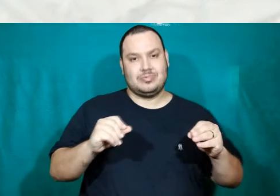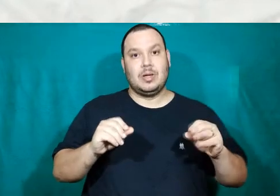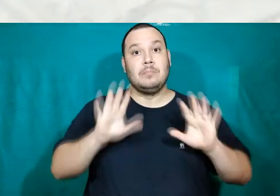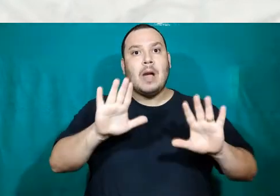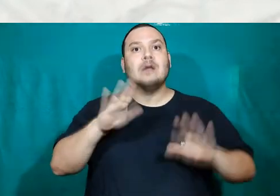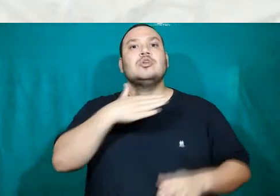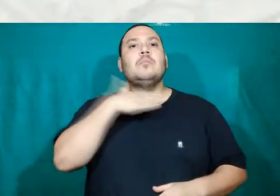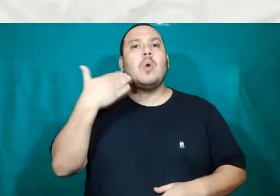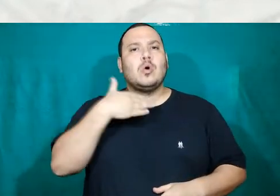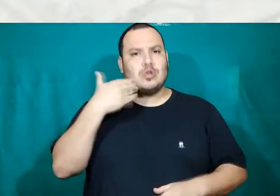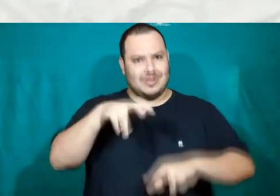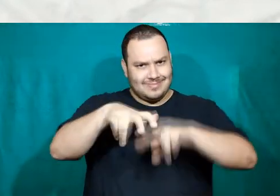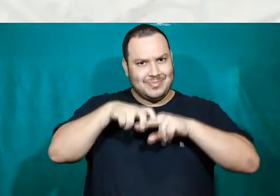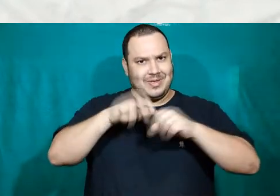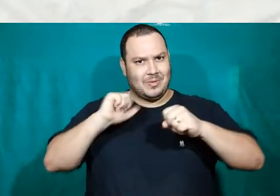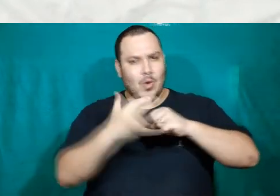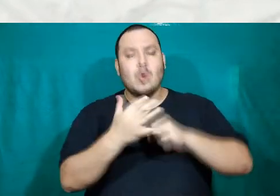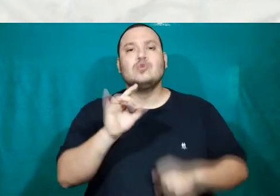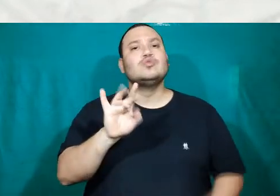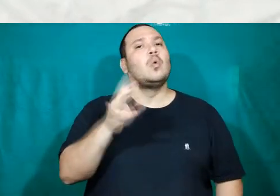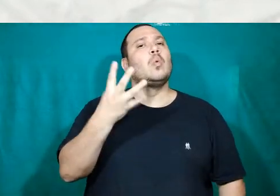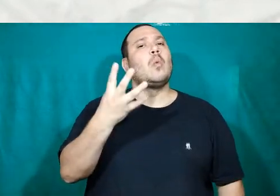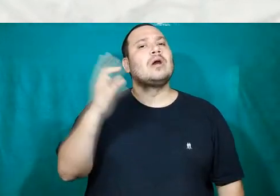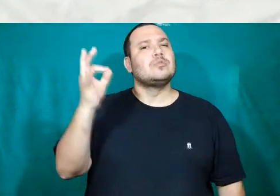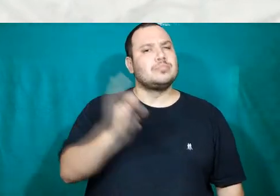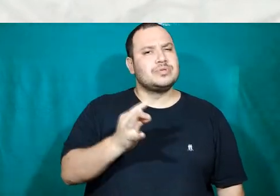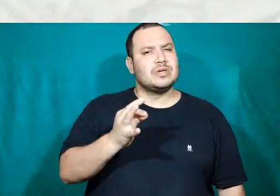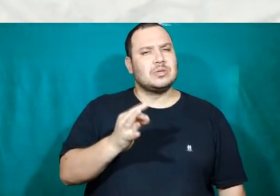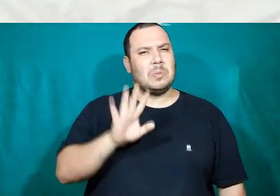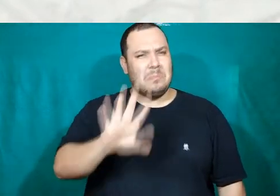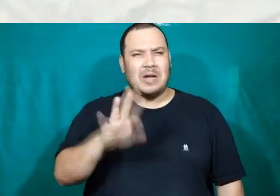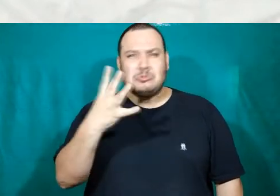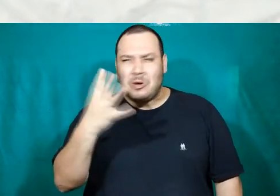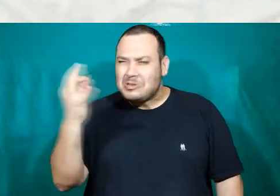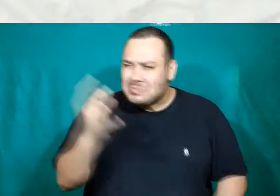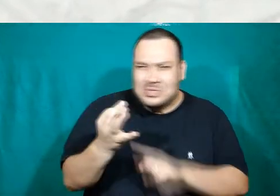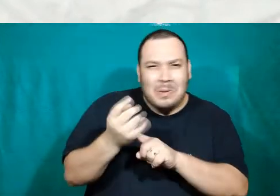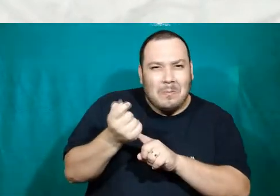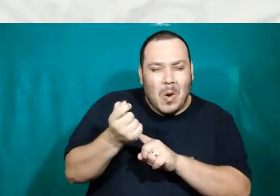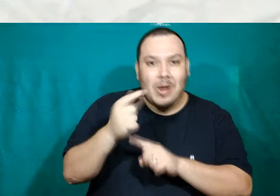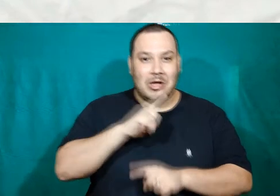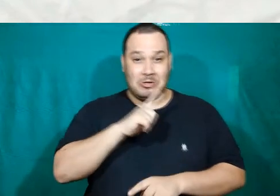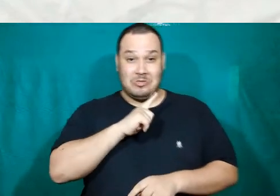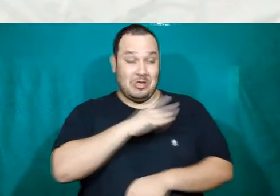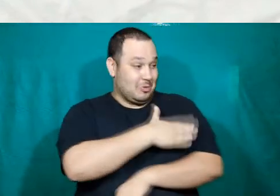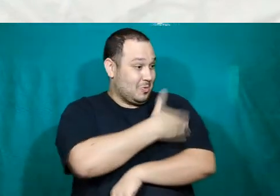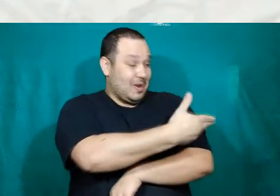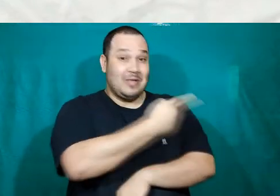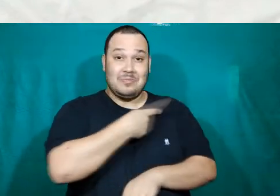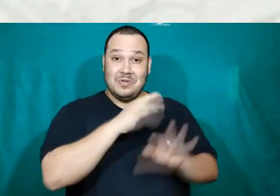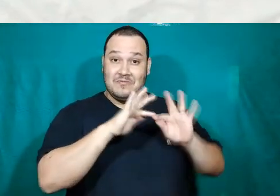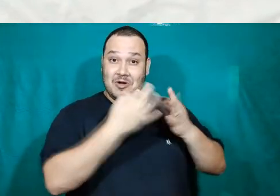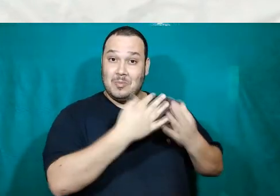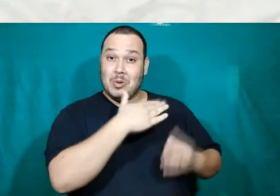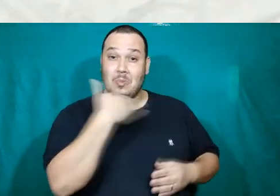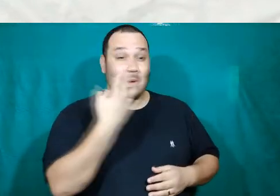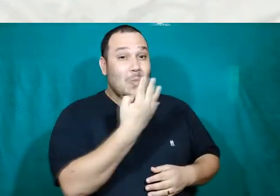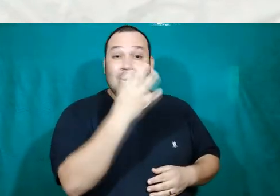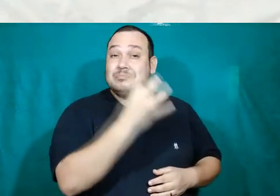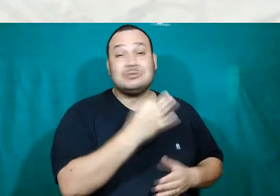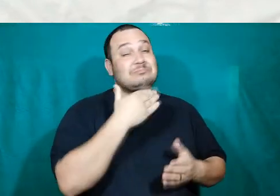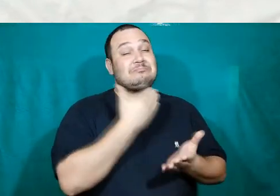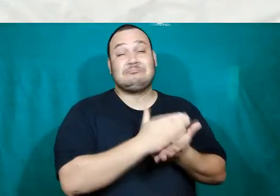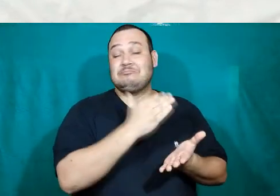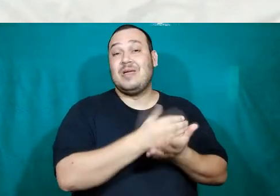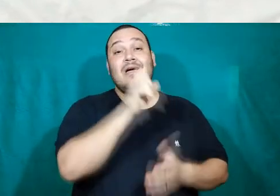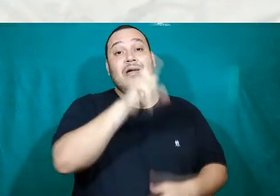Lembrando que a mortalidade do vírus é cerca de 4%. Mas quando alguém próximo morre, não é mais